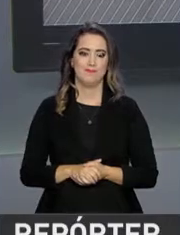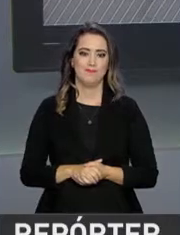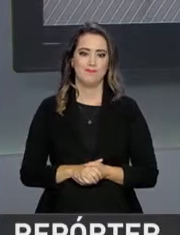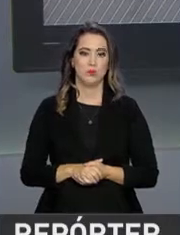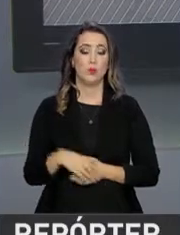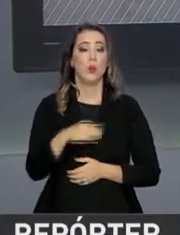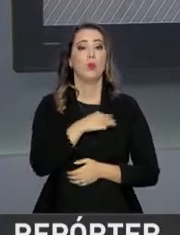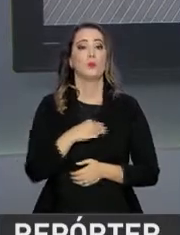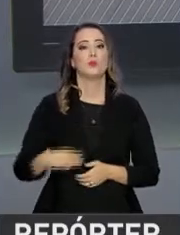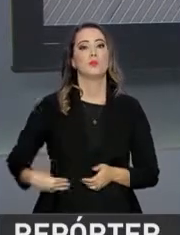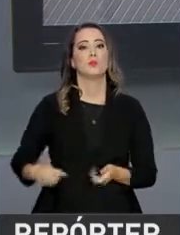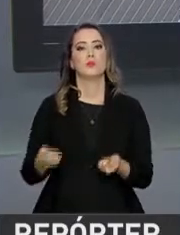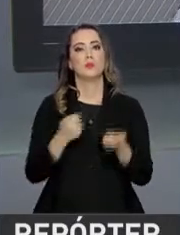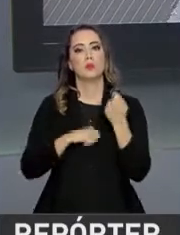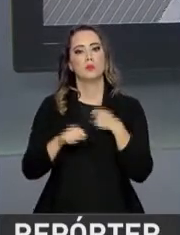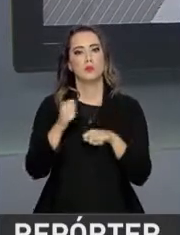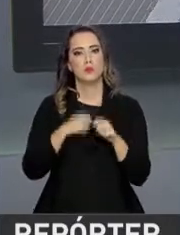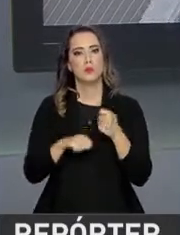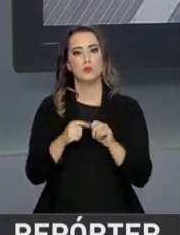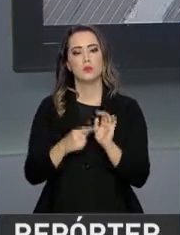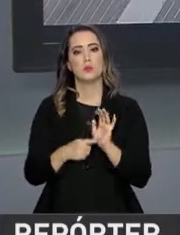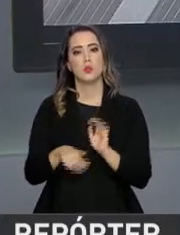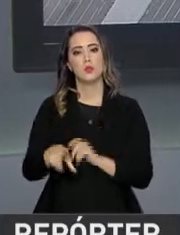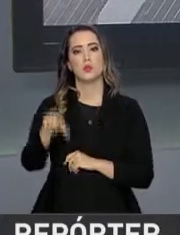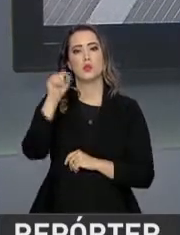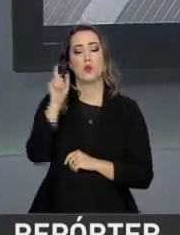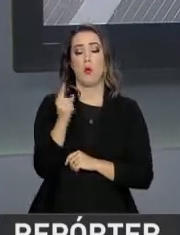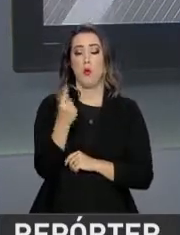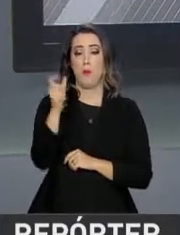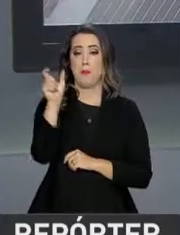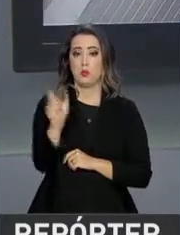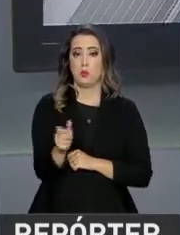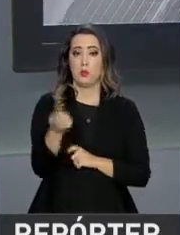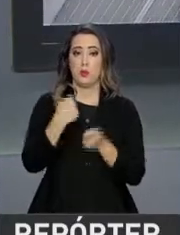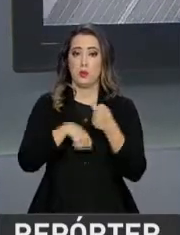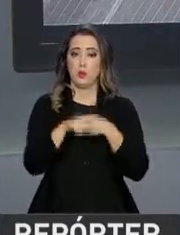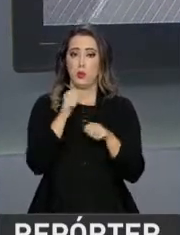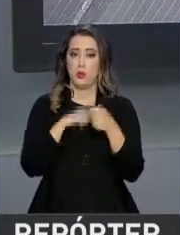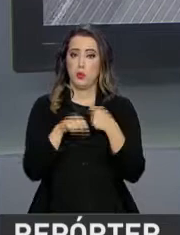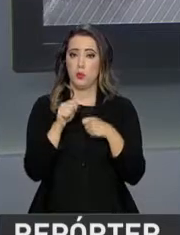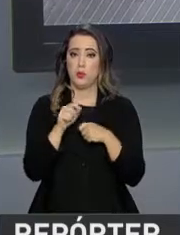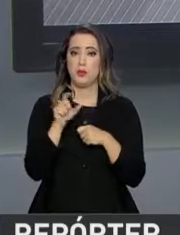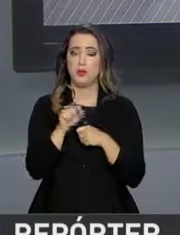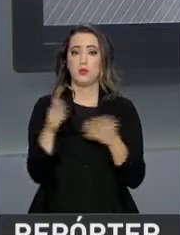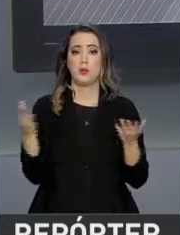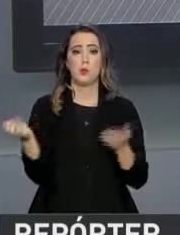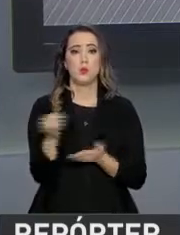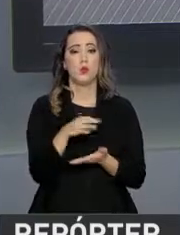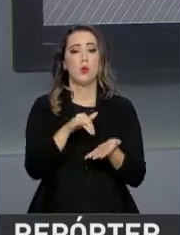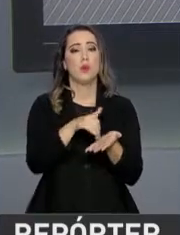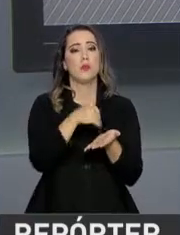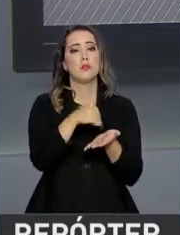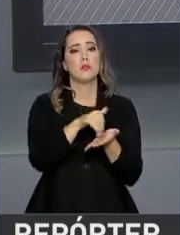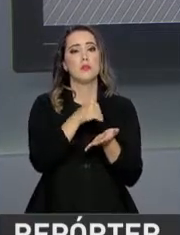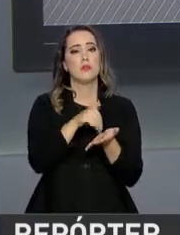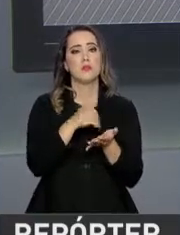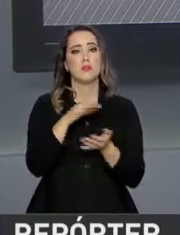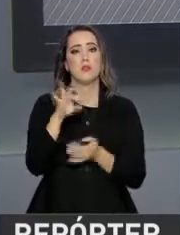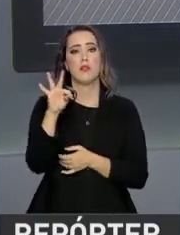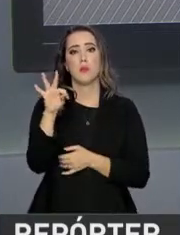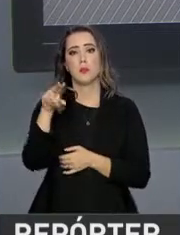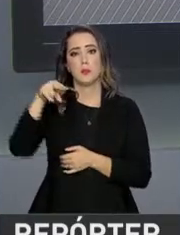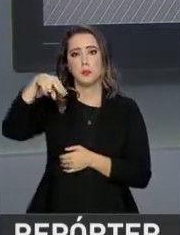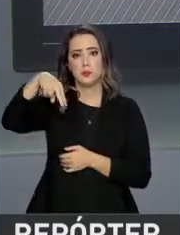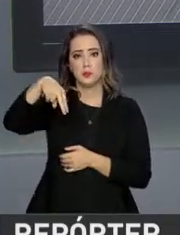o ministro da fazenda eduardo guardiã indicou o economista mansueto facundo de almeida júnior para o cargo de secretário do tesouro